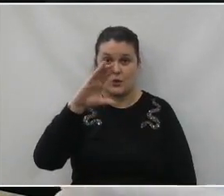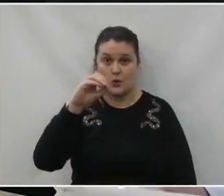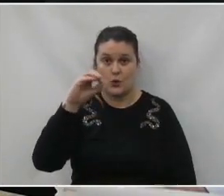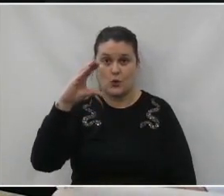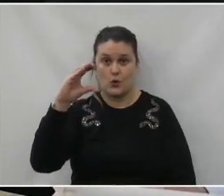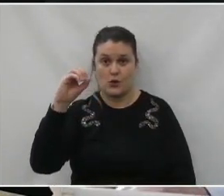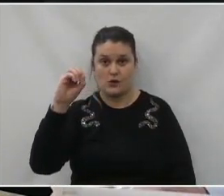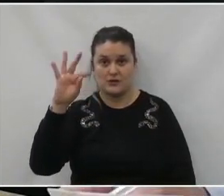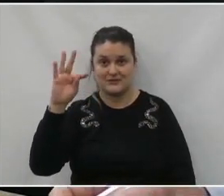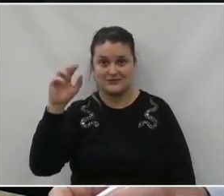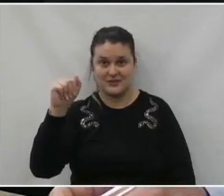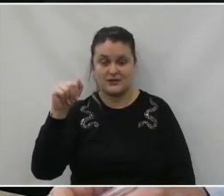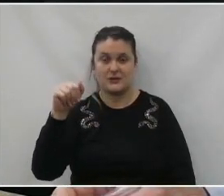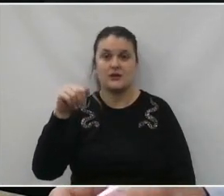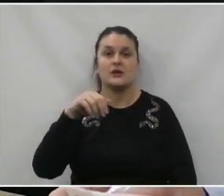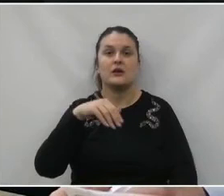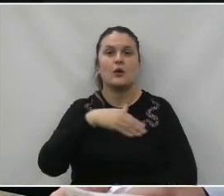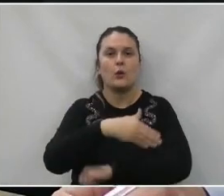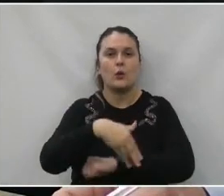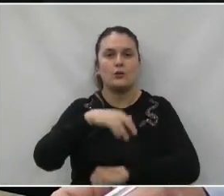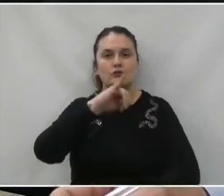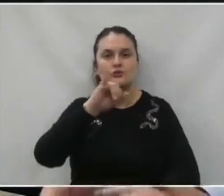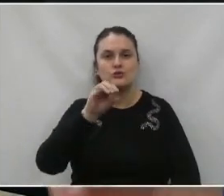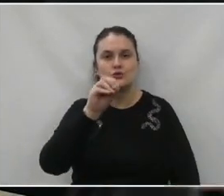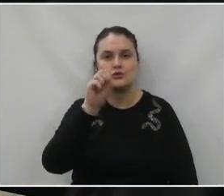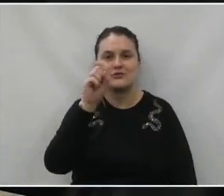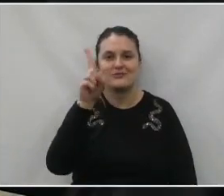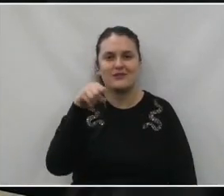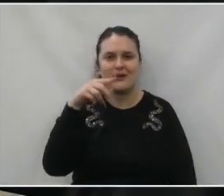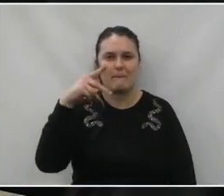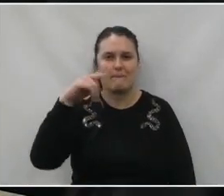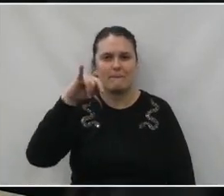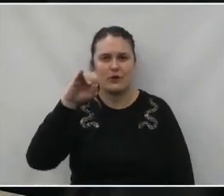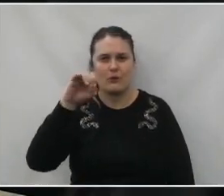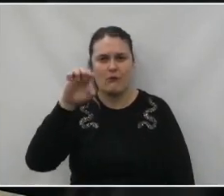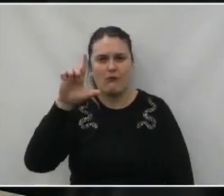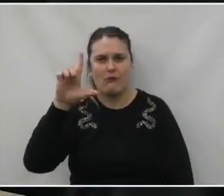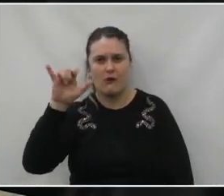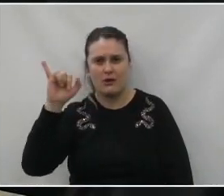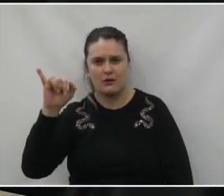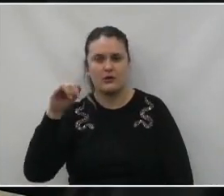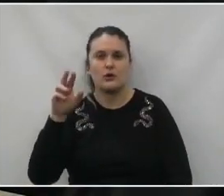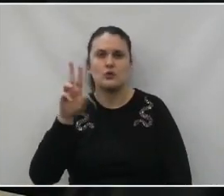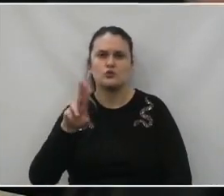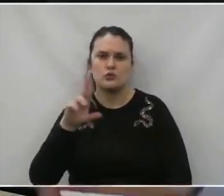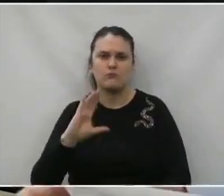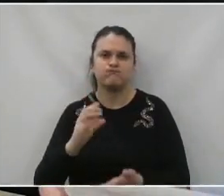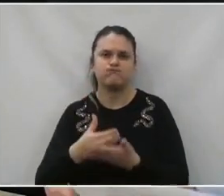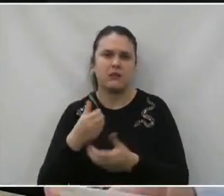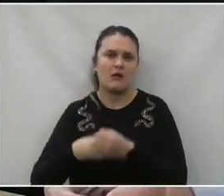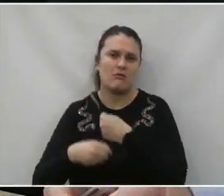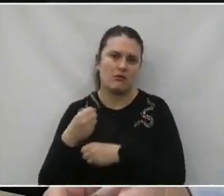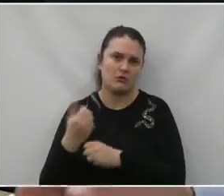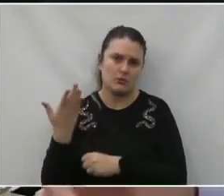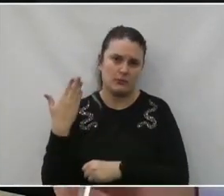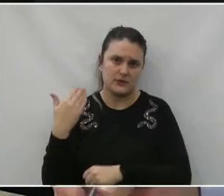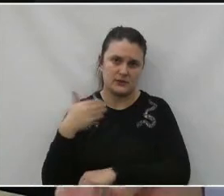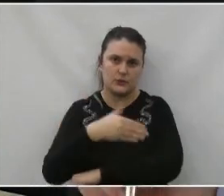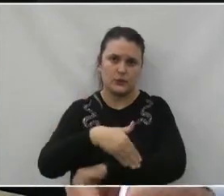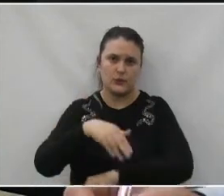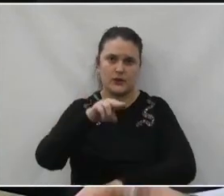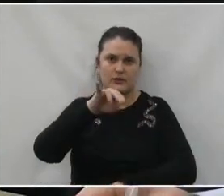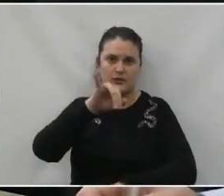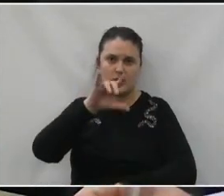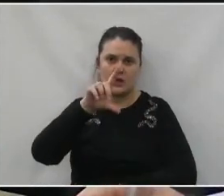já tinha sido pavimentada com o recurso do mandato passado, que foi pedido, a Nila Eugênio dos Reis,